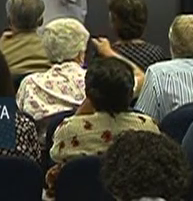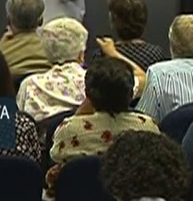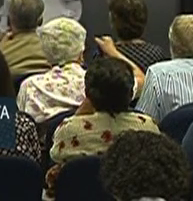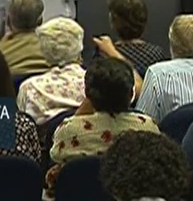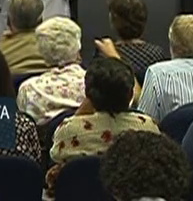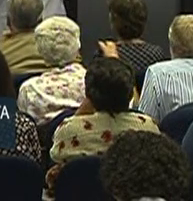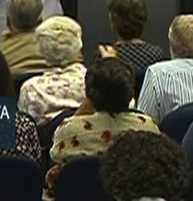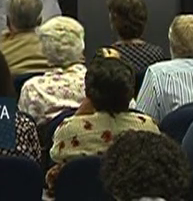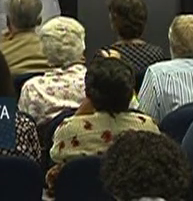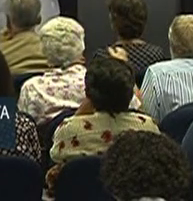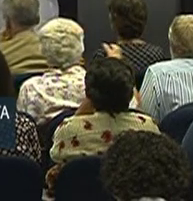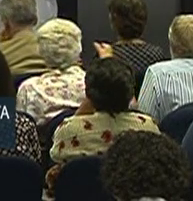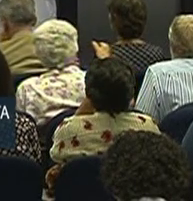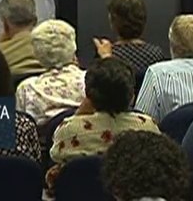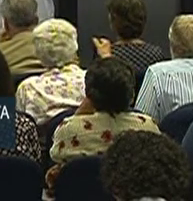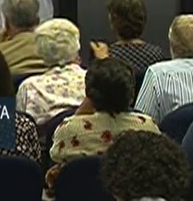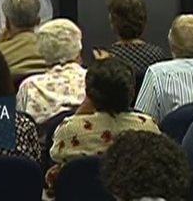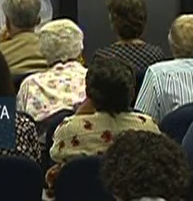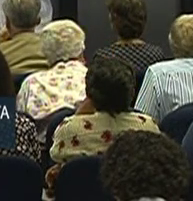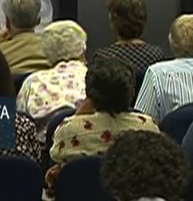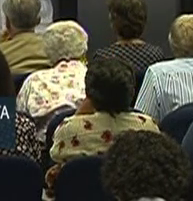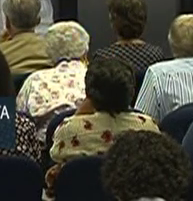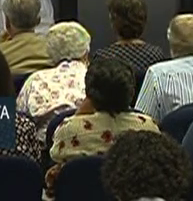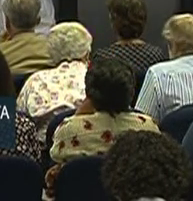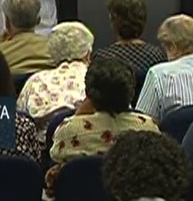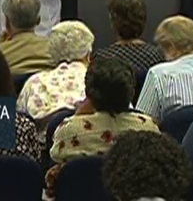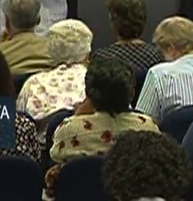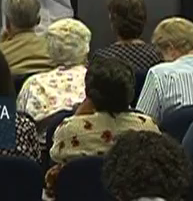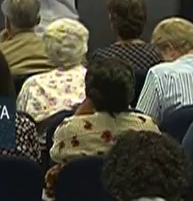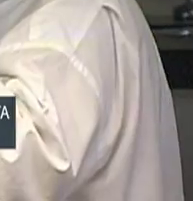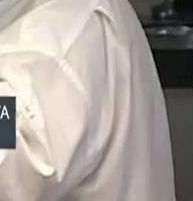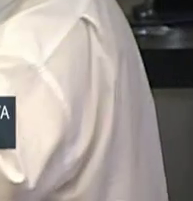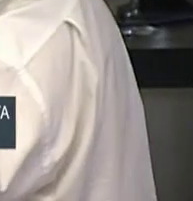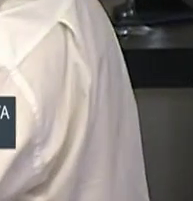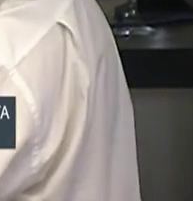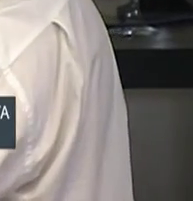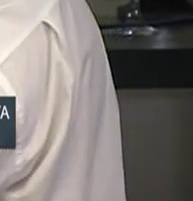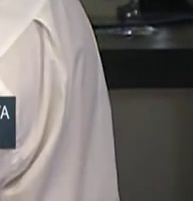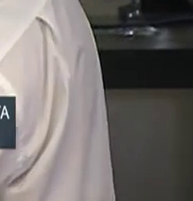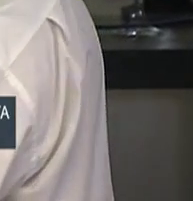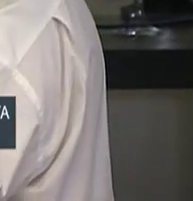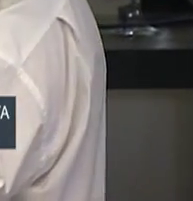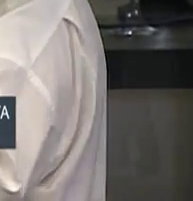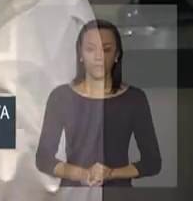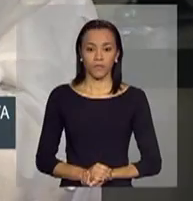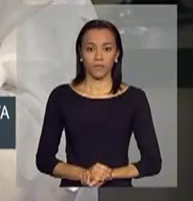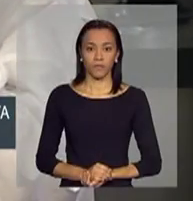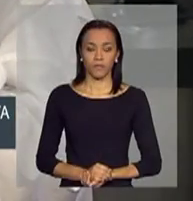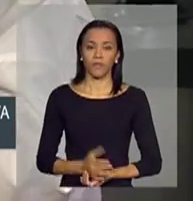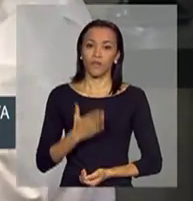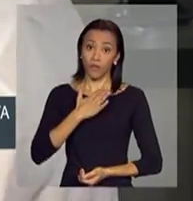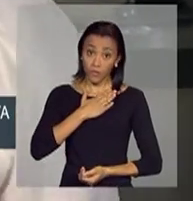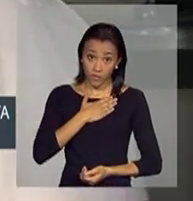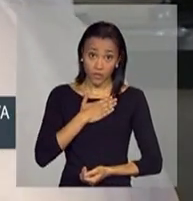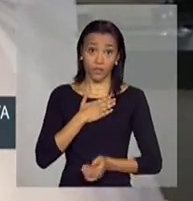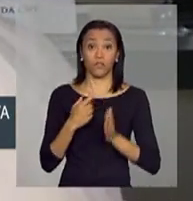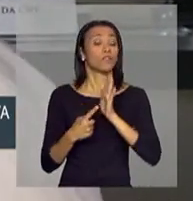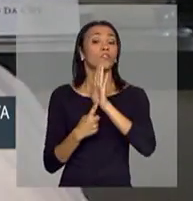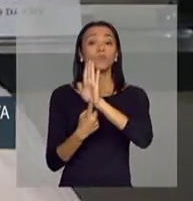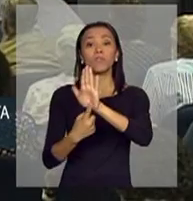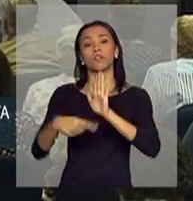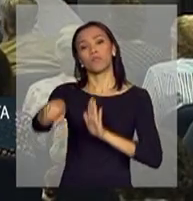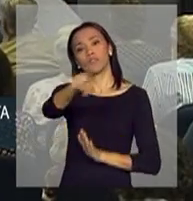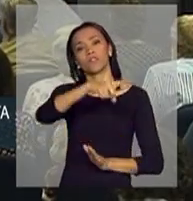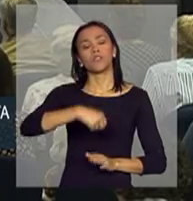perguntas. Eu também estranhei muito, me entristeceu muito. Eu gostaria de mostrar agora para os senhores o